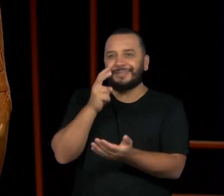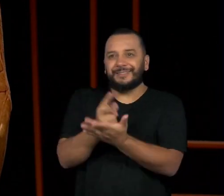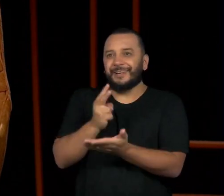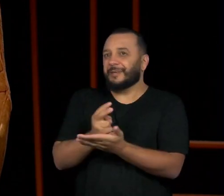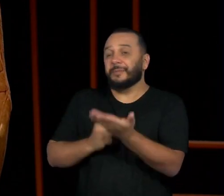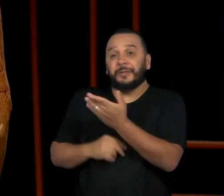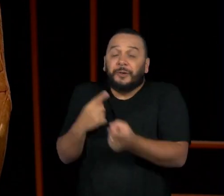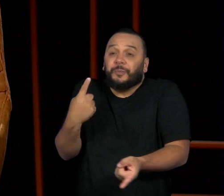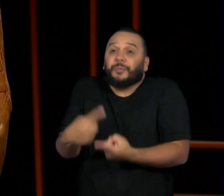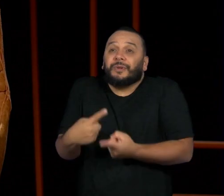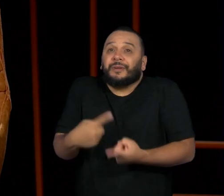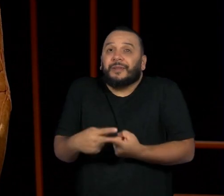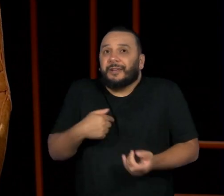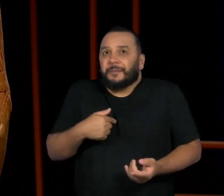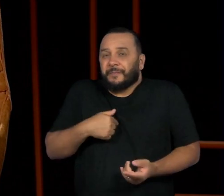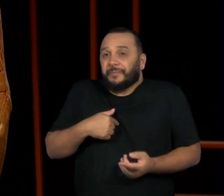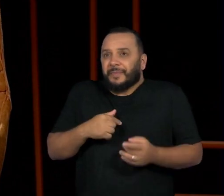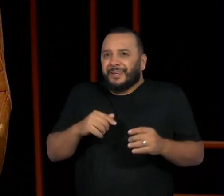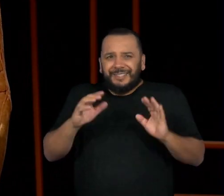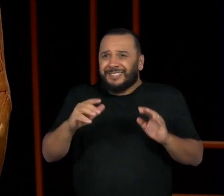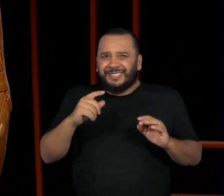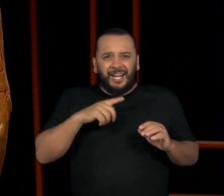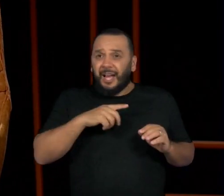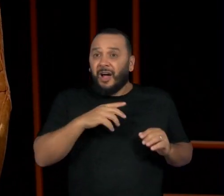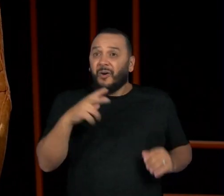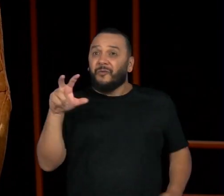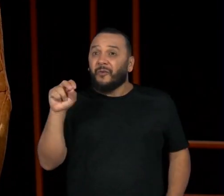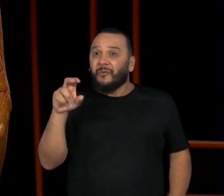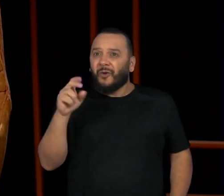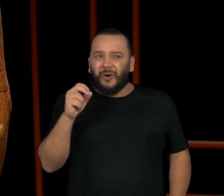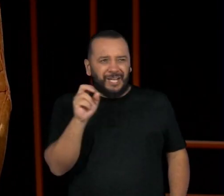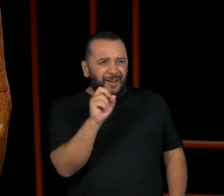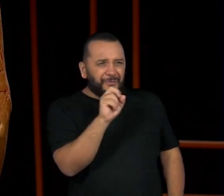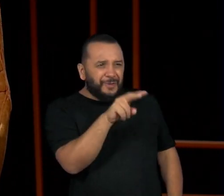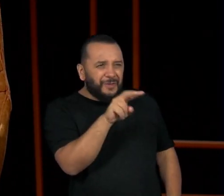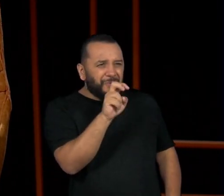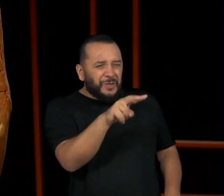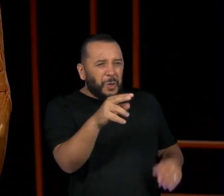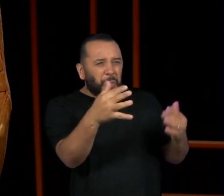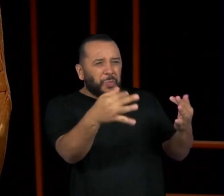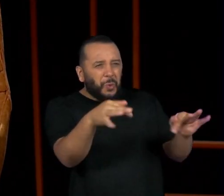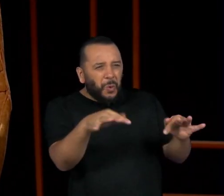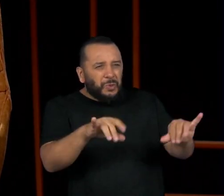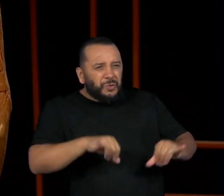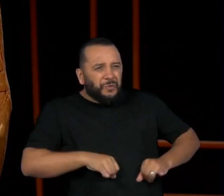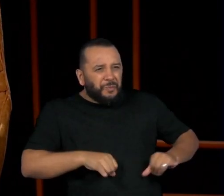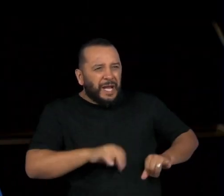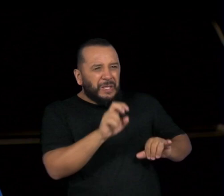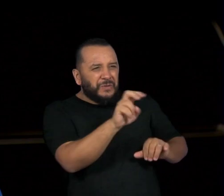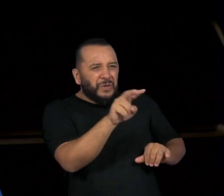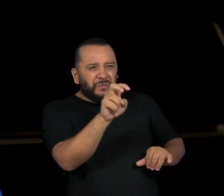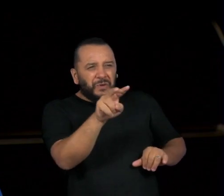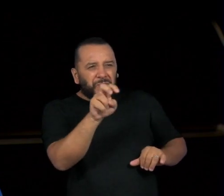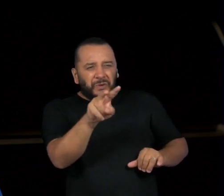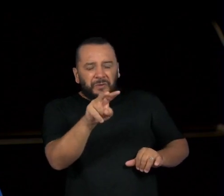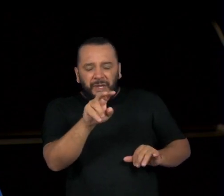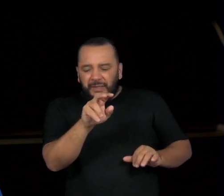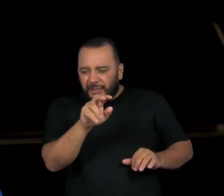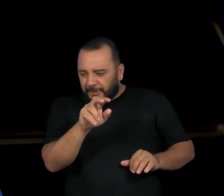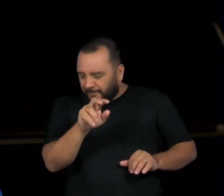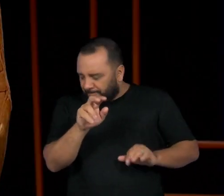avó escolheu para transmutar essas dores. E comecei a entender que a música tem um poder, a arte, de salvar